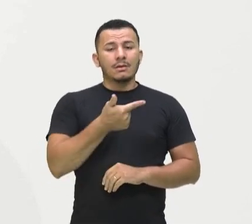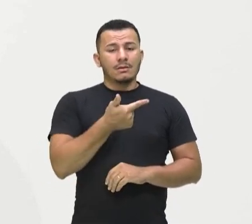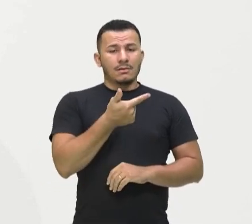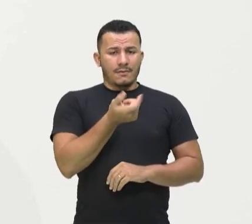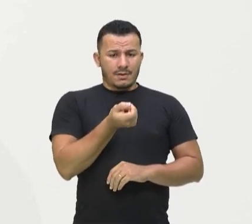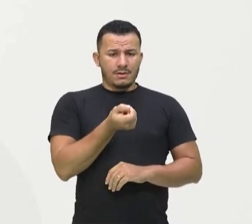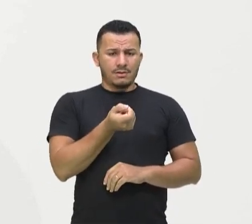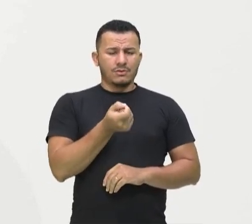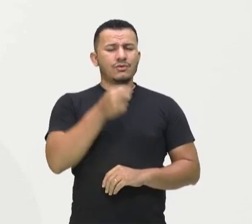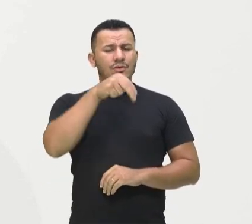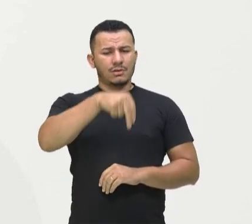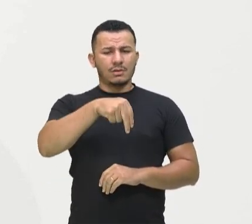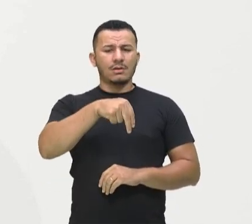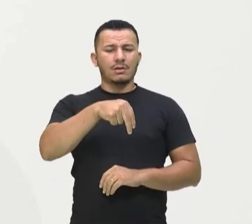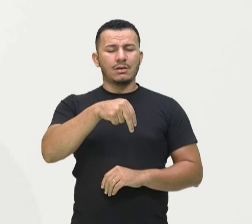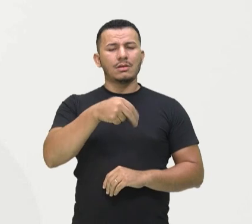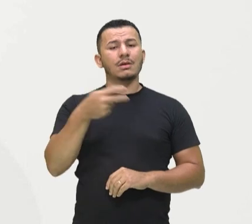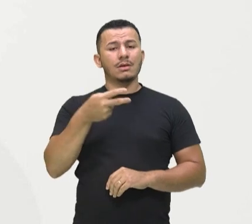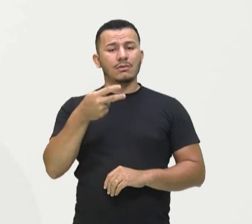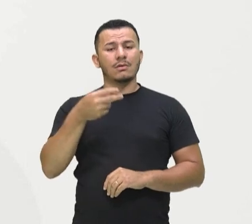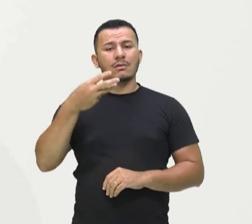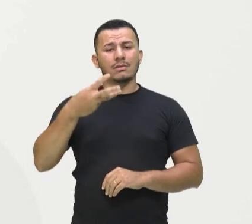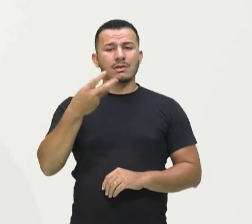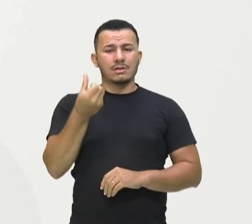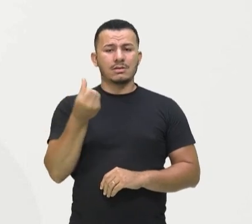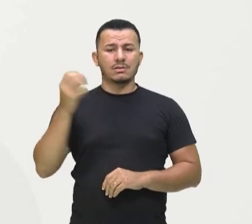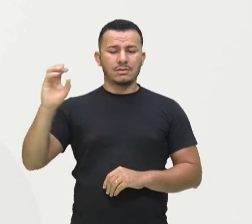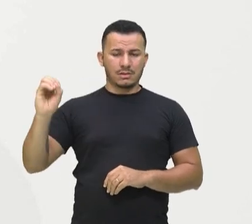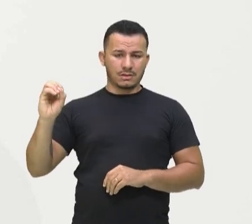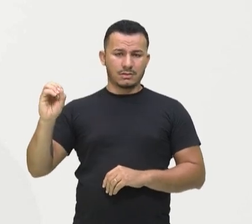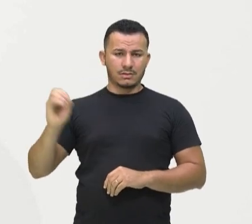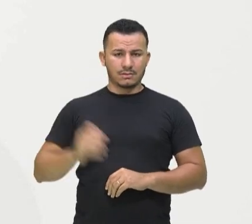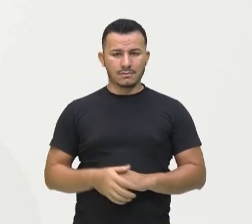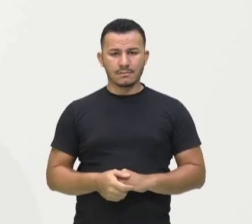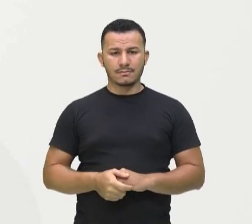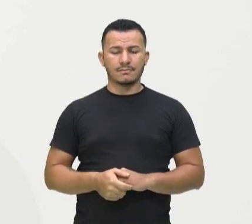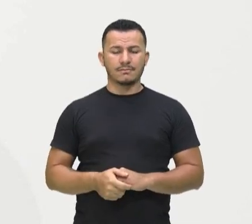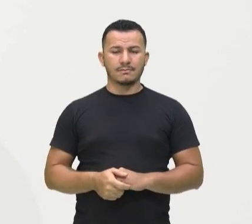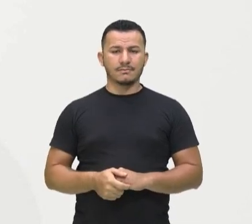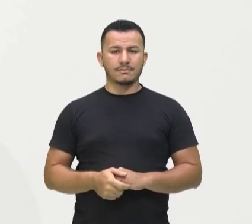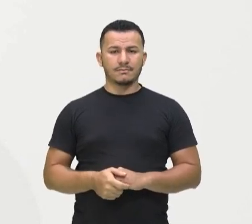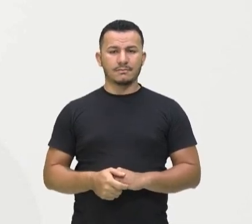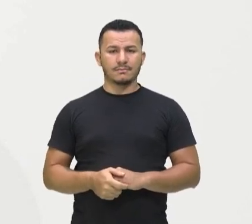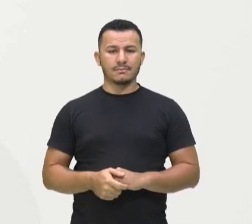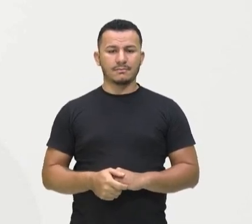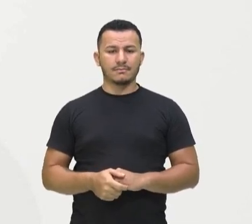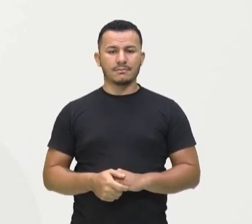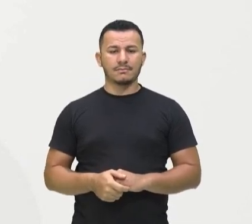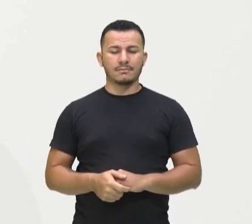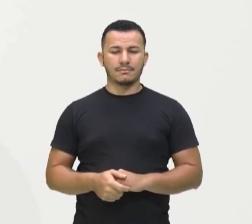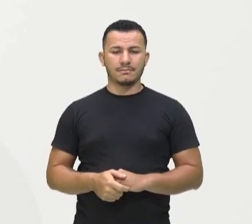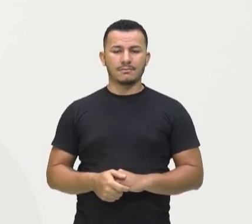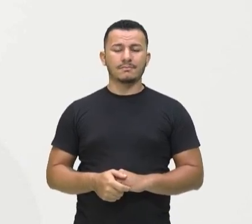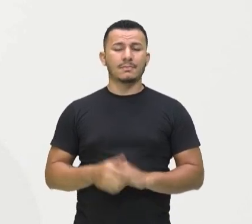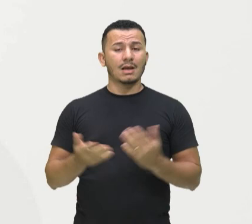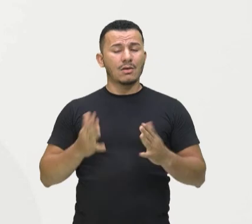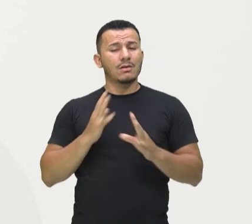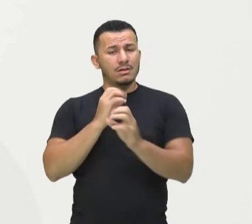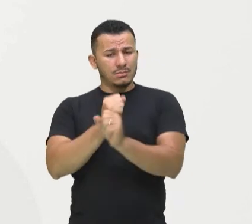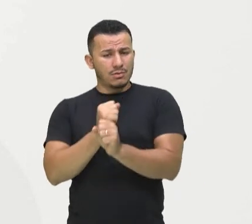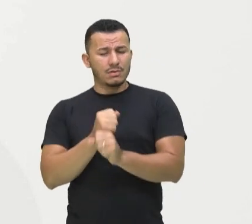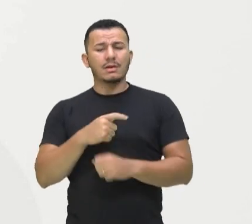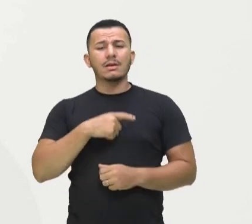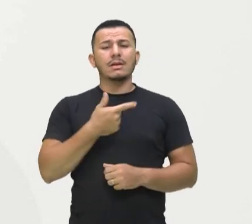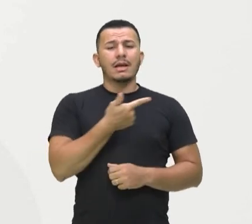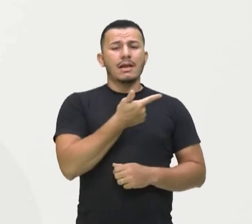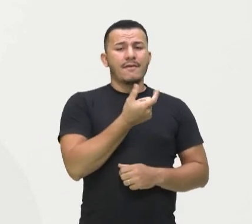20N igual a 360 graus, tá legal? E aí, ó, resolver a equação, tenho 20N de